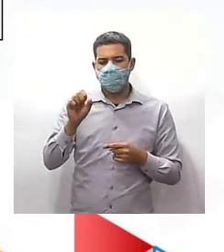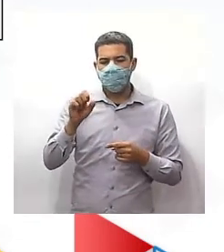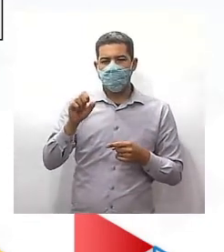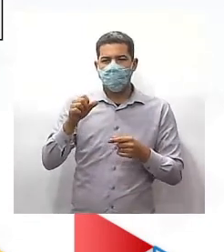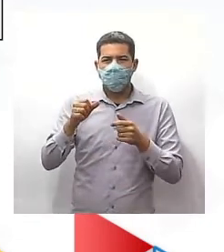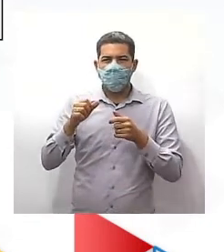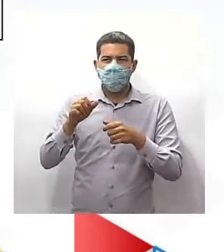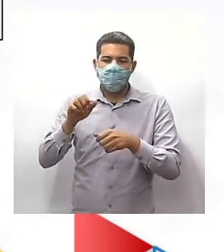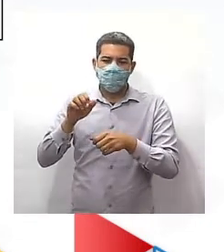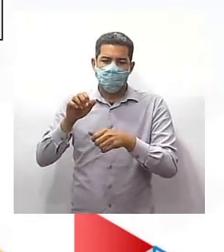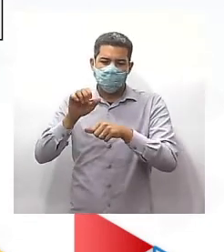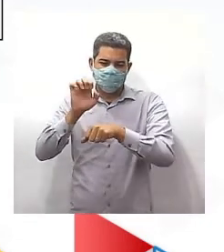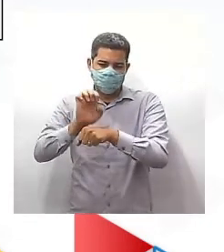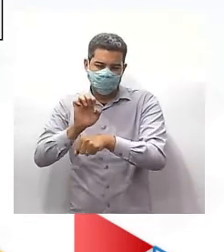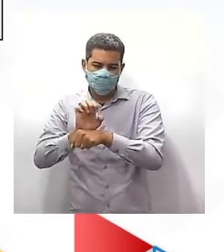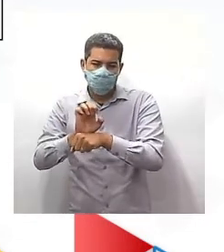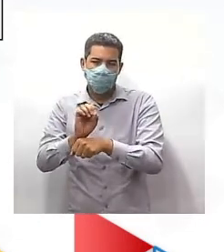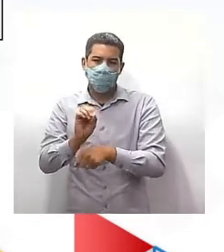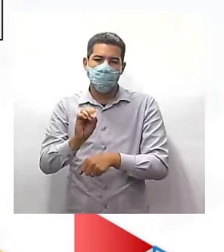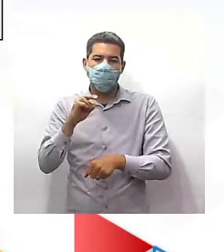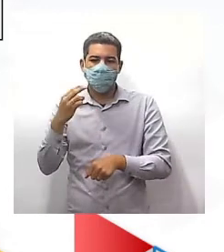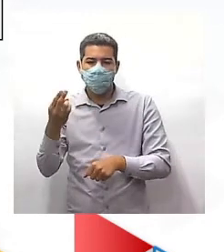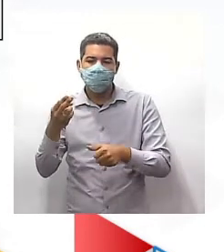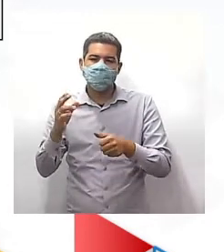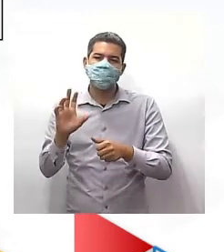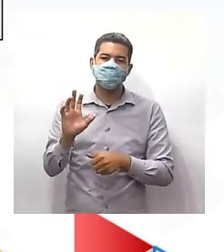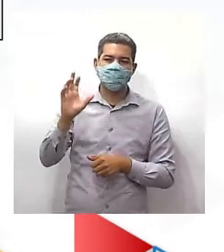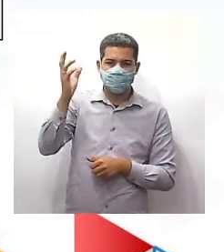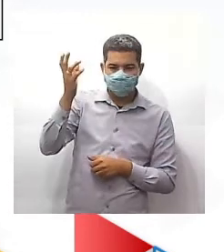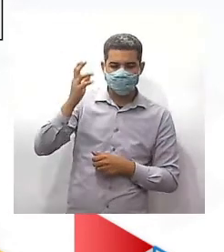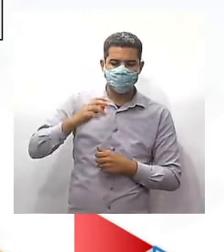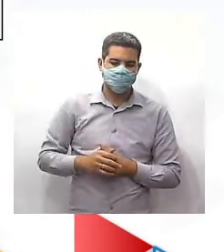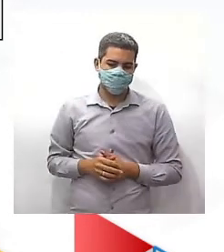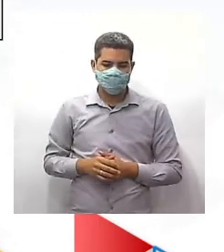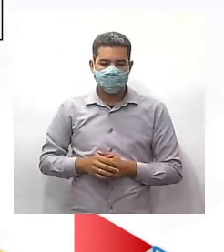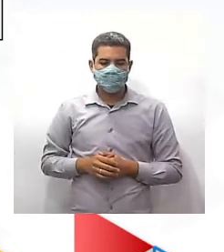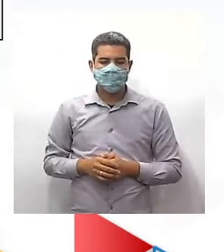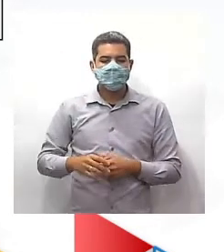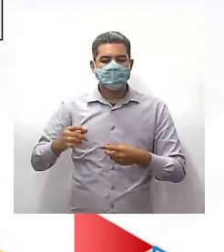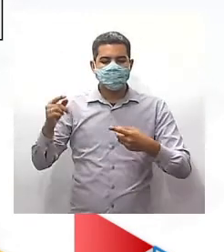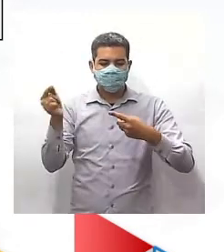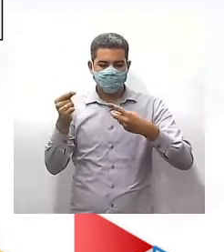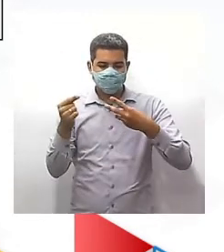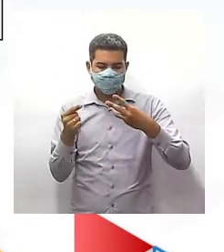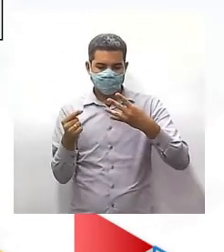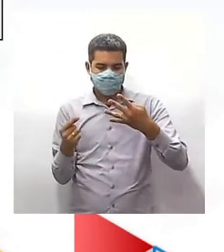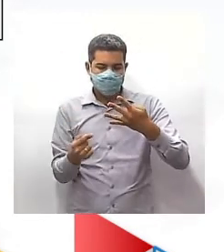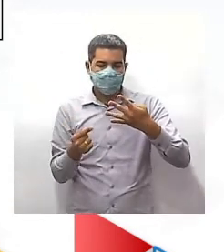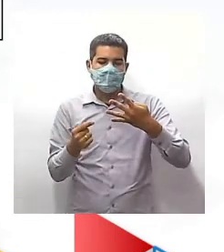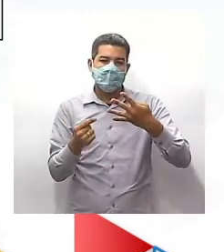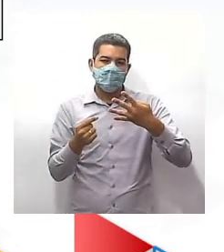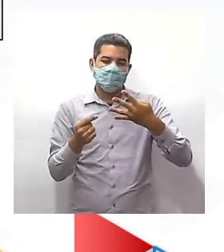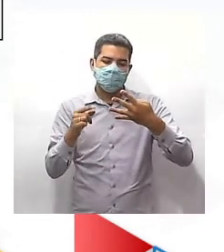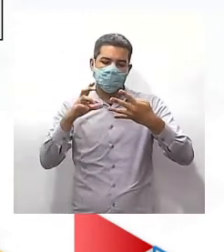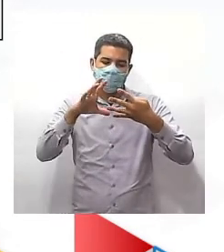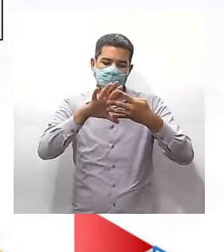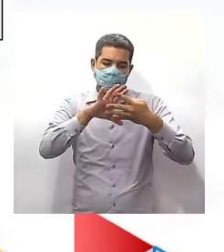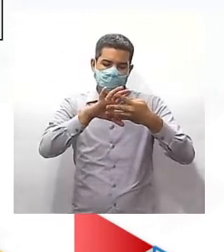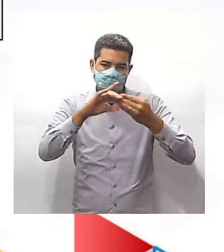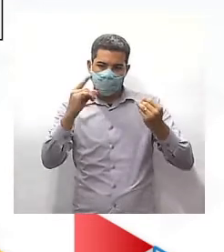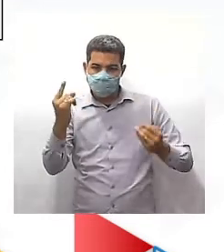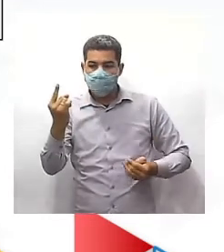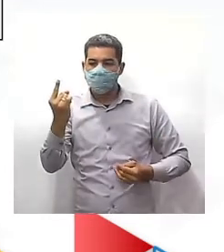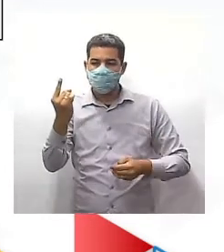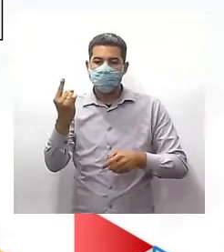ou situação, tá? Então esses 4 termos que são oriundos da mesma palavra estatística, eles não